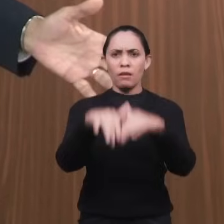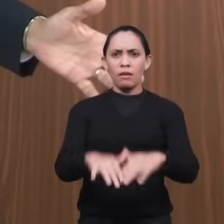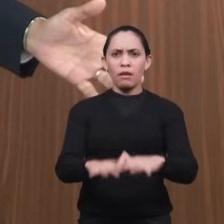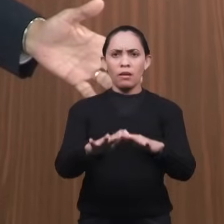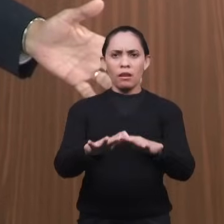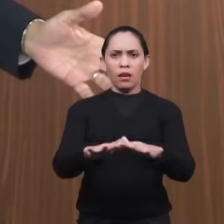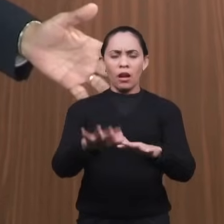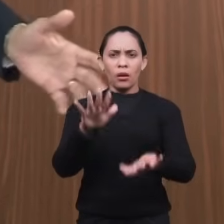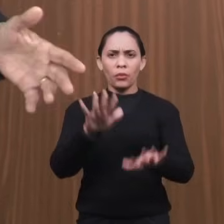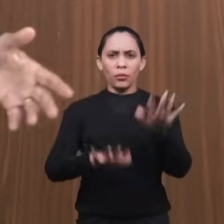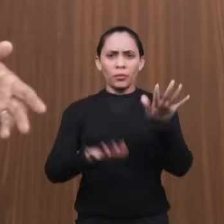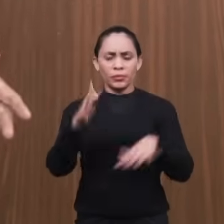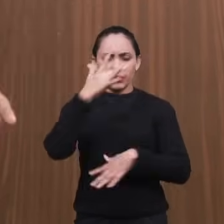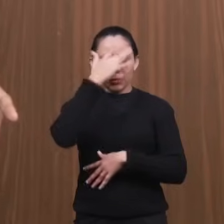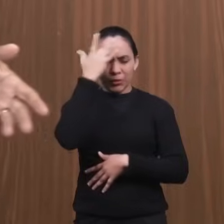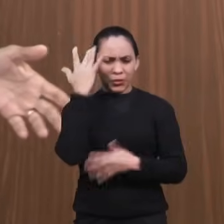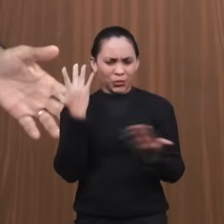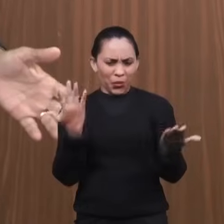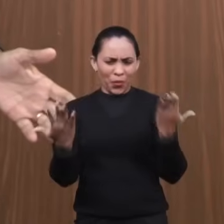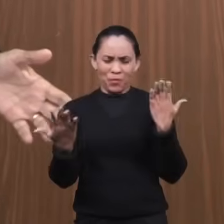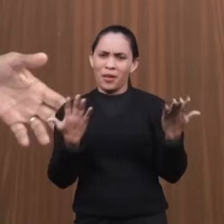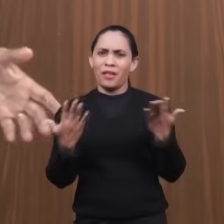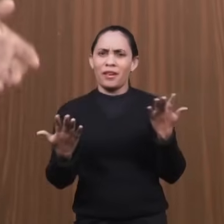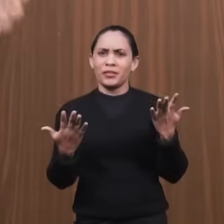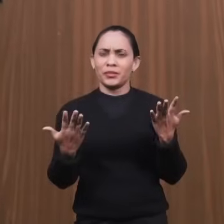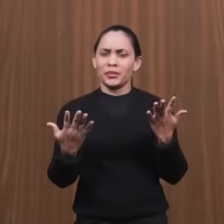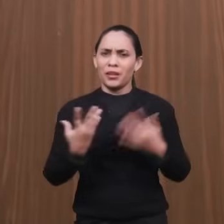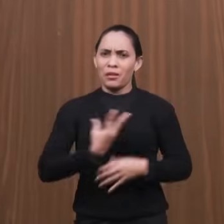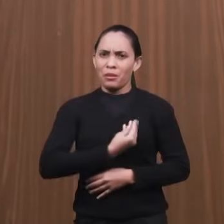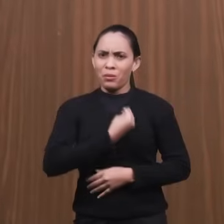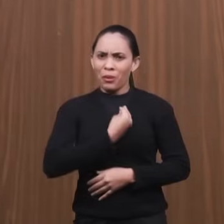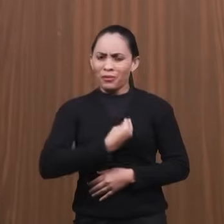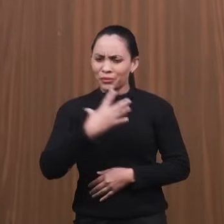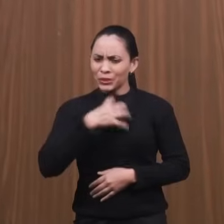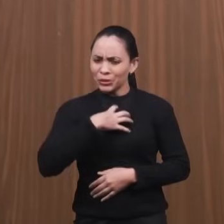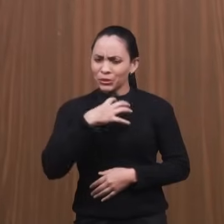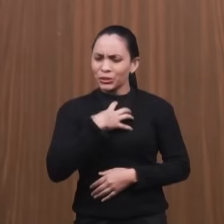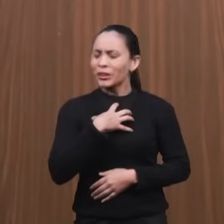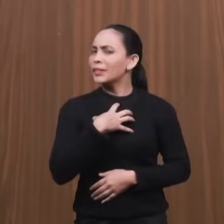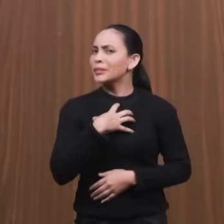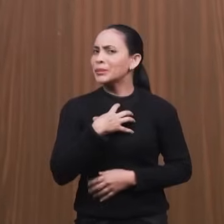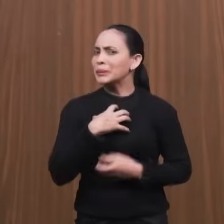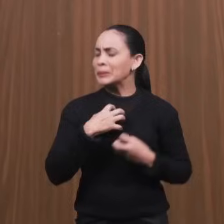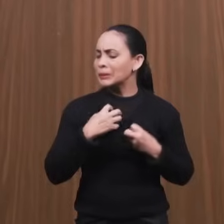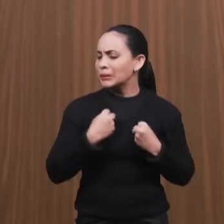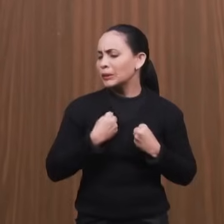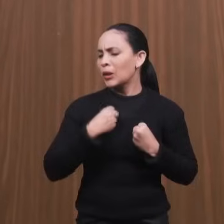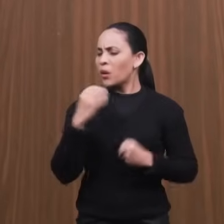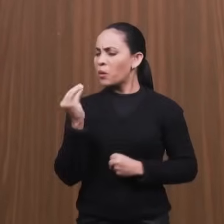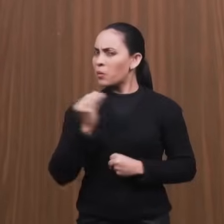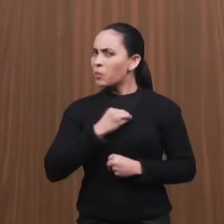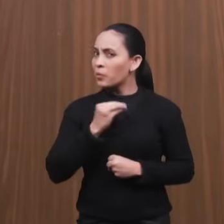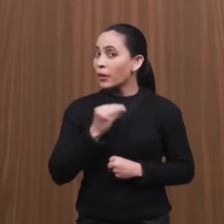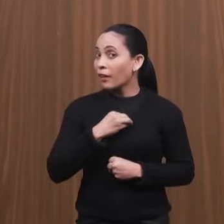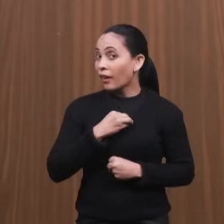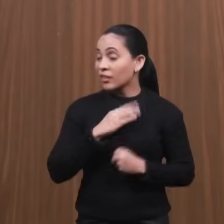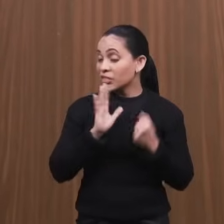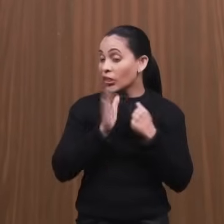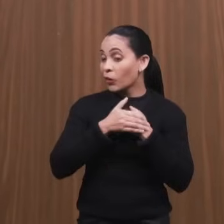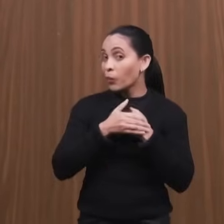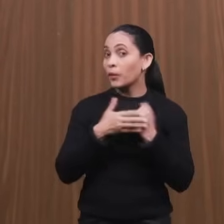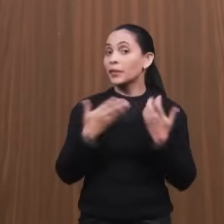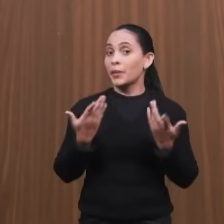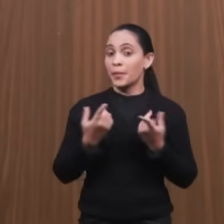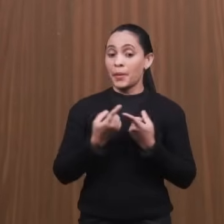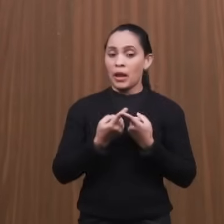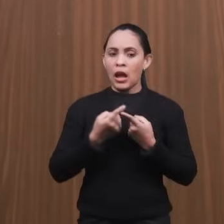têm orgulho do que são. Não importa, cada um é senhor da sua vida, cada um toma a decisão que quer, mas a